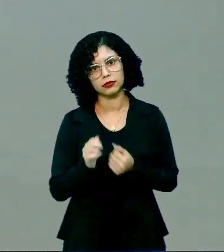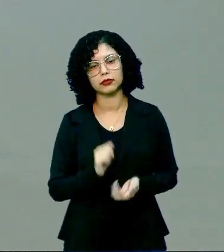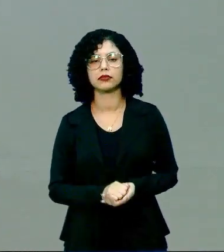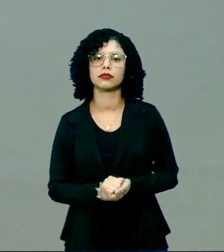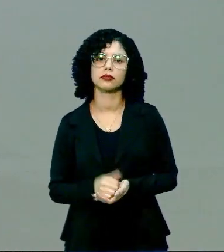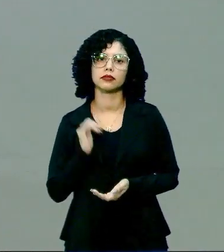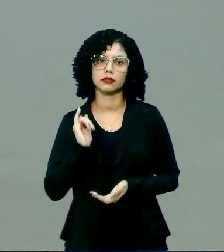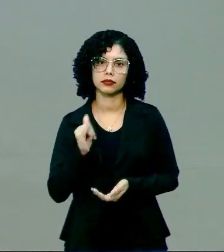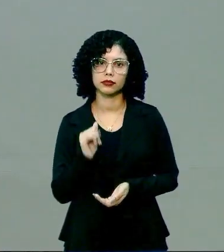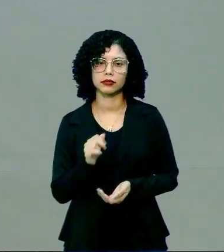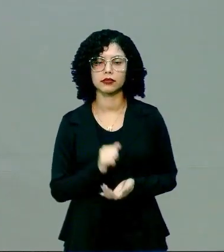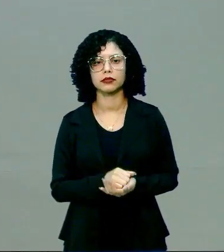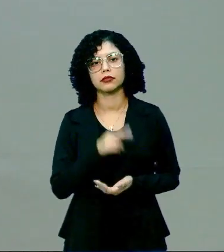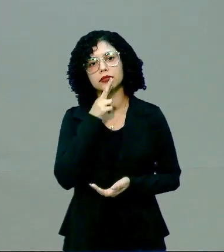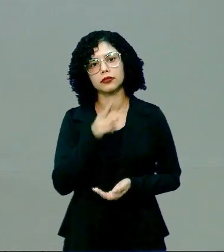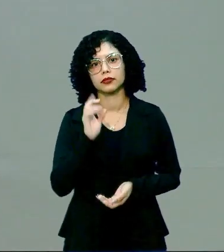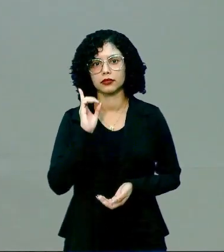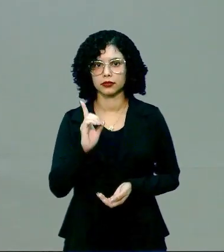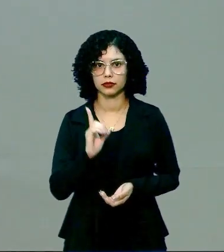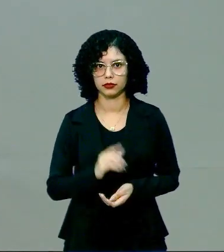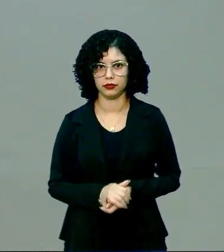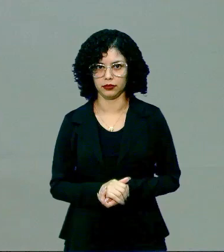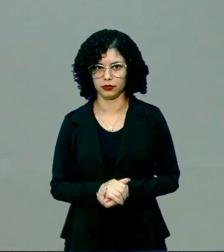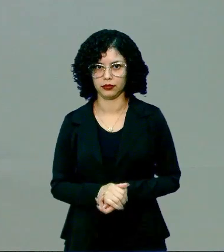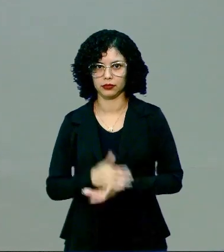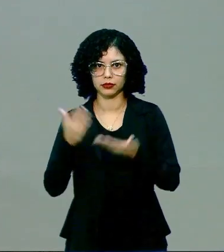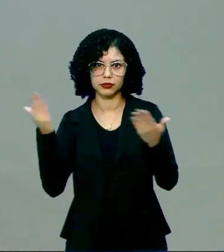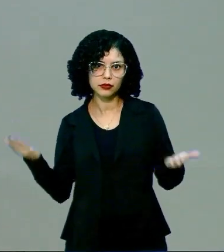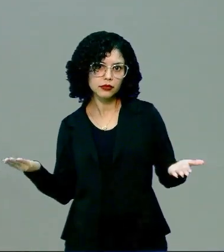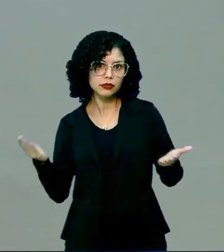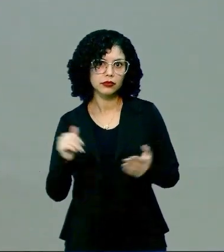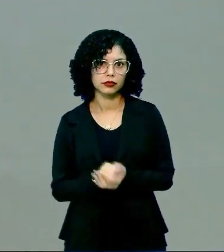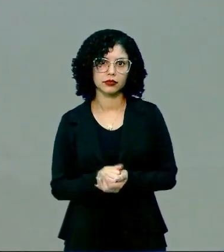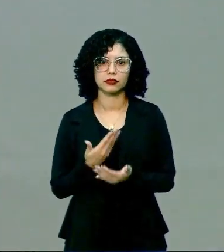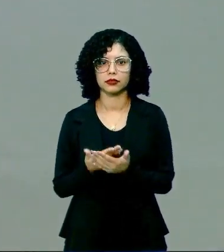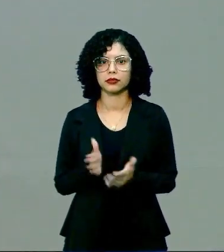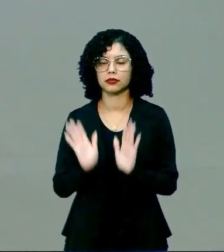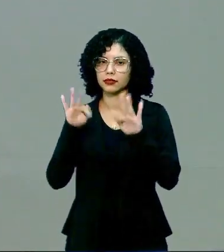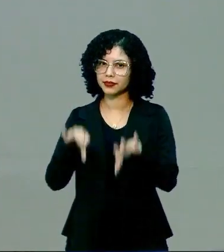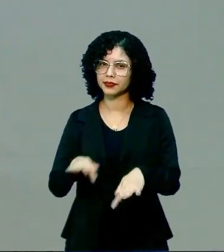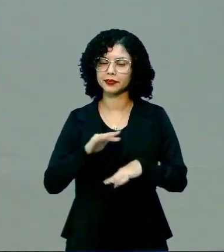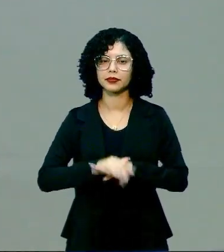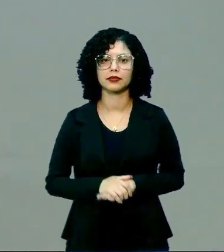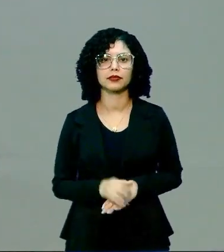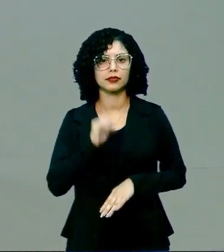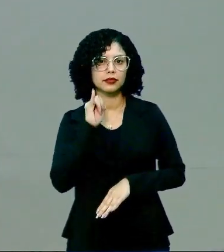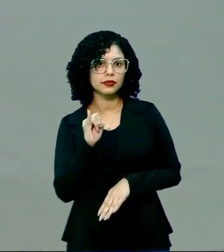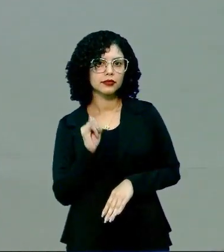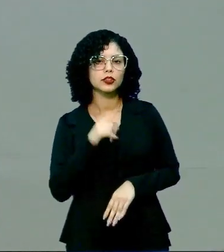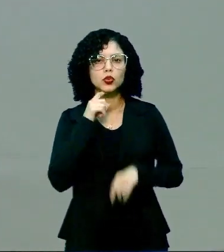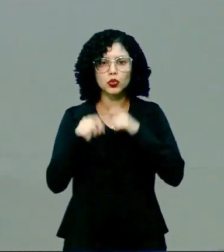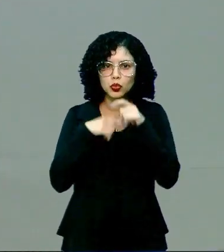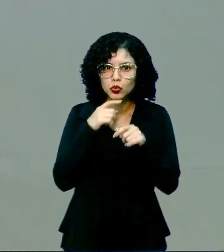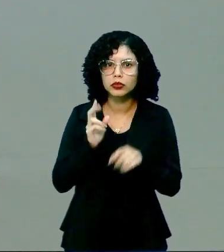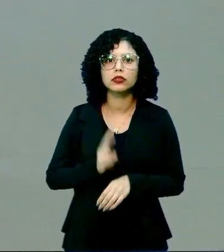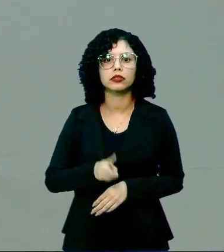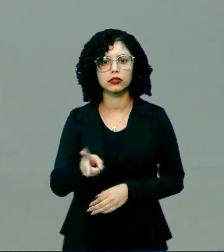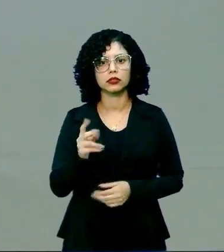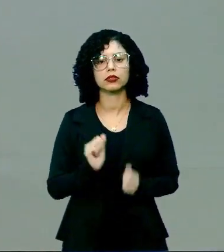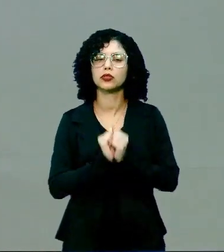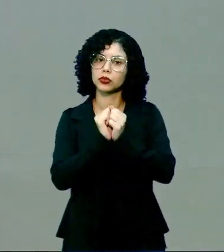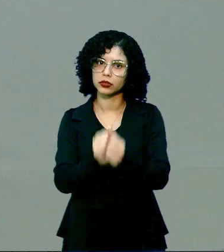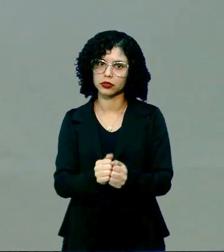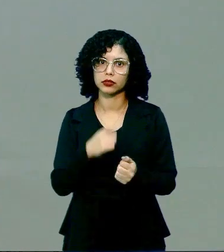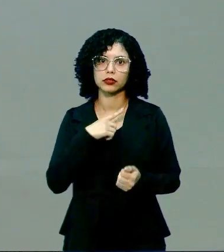Então, portanto, a nossa resposta, letra D, pessoal. Então, a nossa aula fica por aqui. Se você ainda está com dúvida, continua